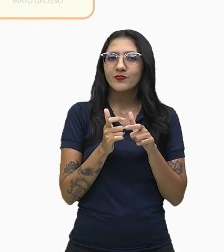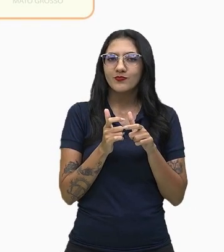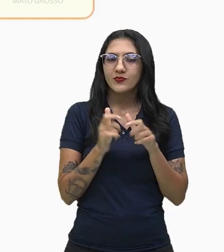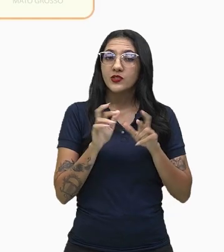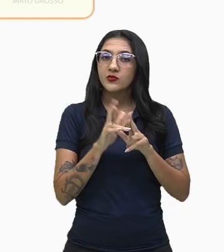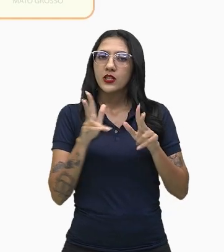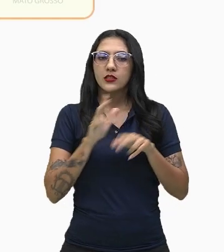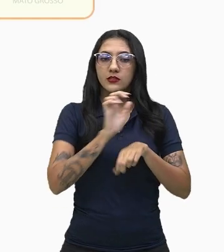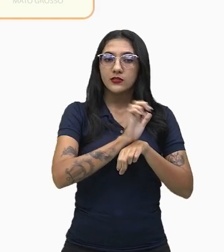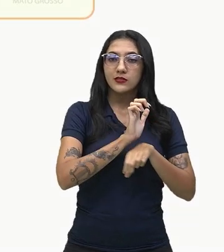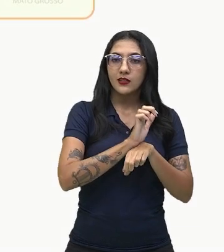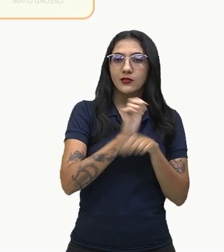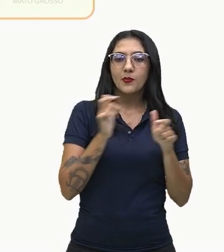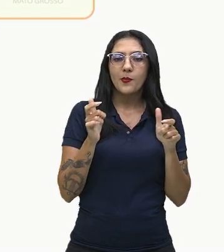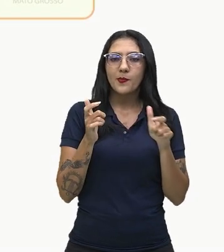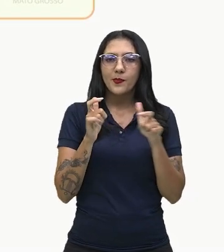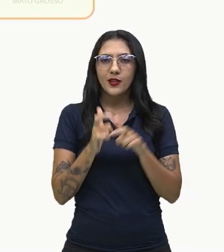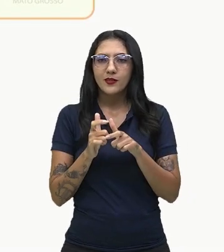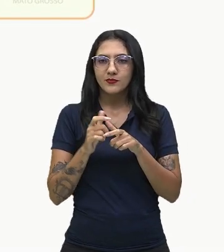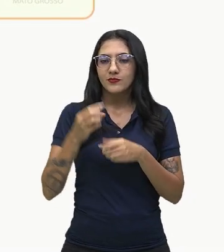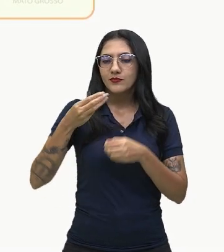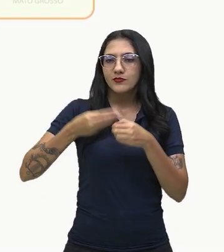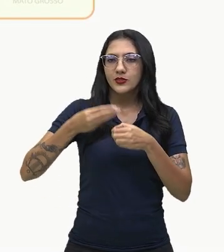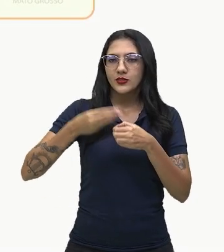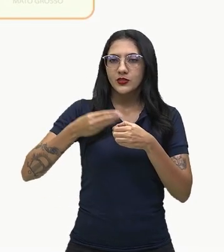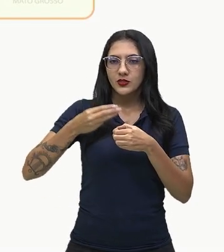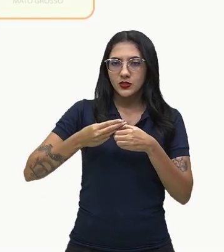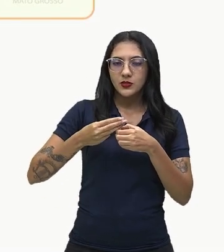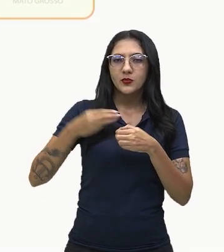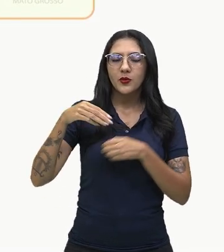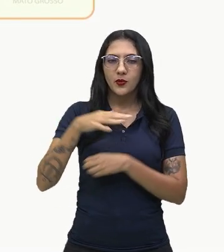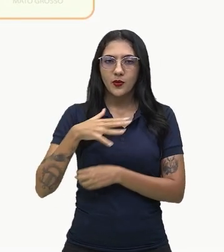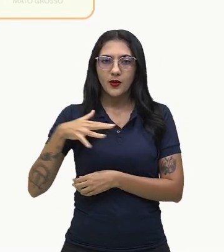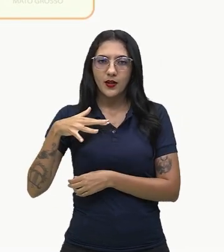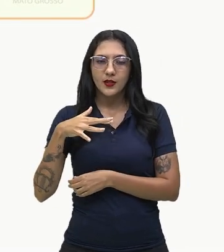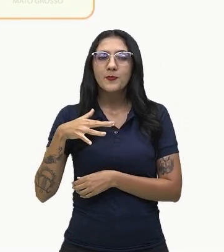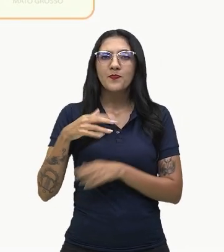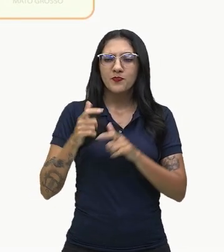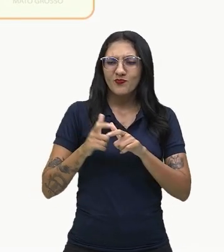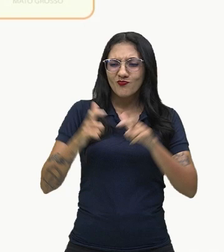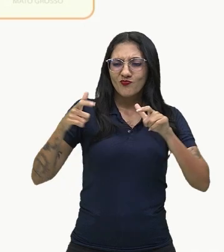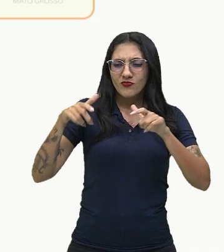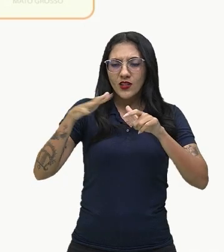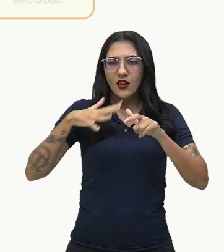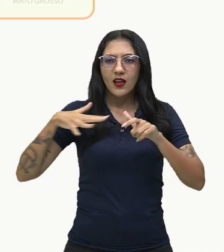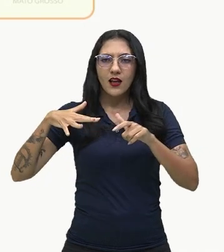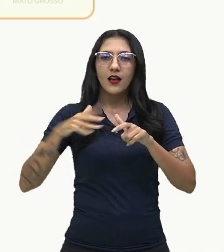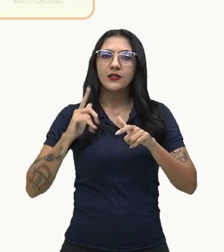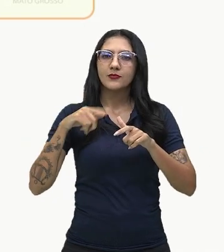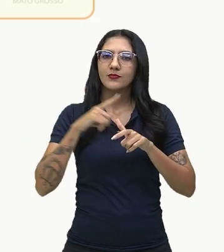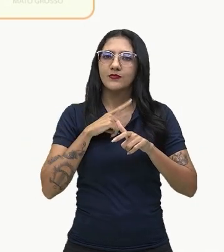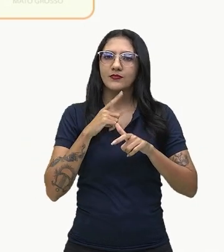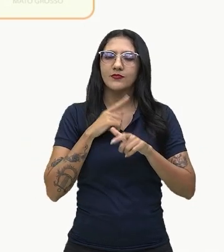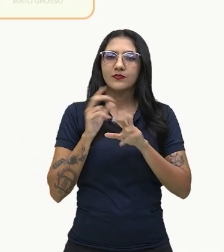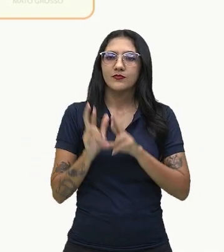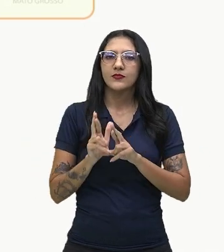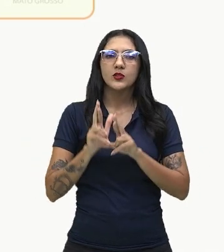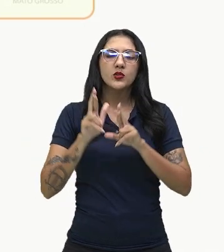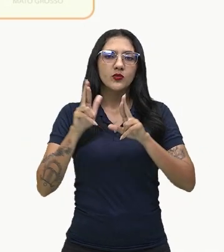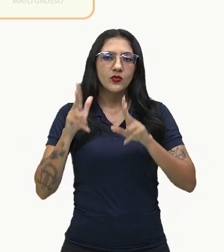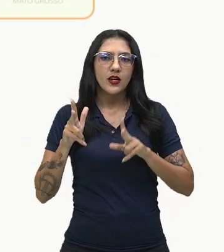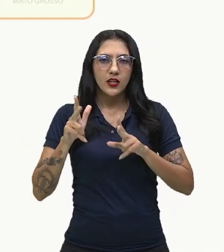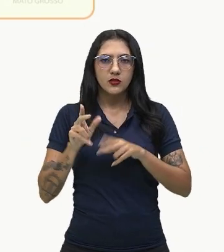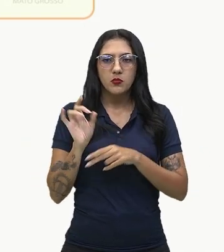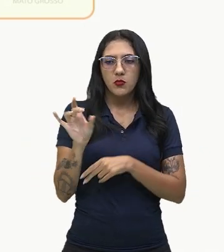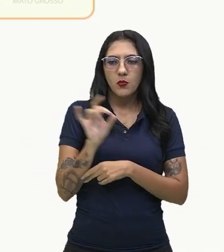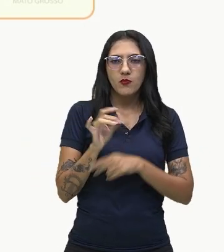então estamos falando aí dos limites territoriais, a extensão territorial de cada um desses municípios, de cada